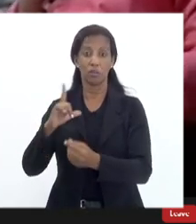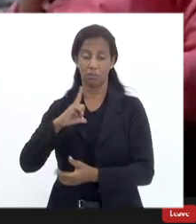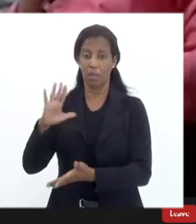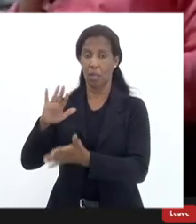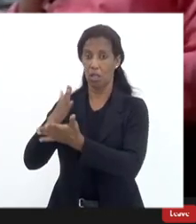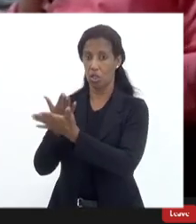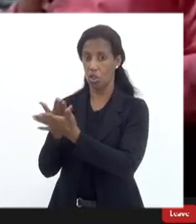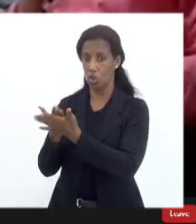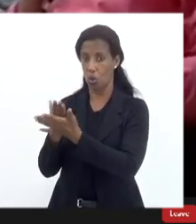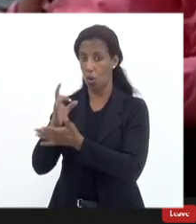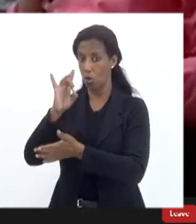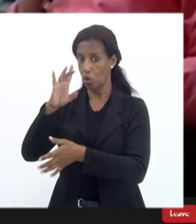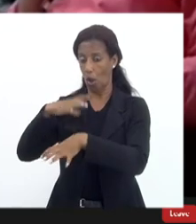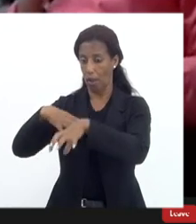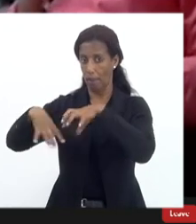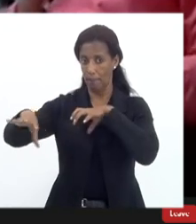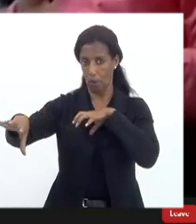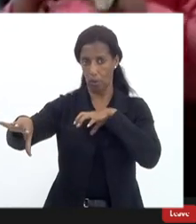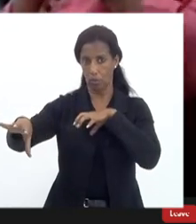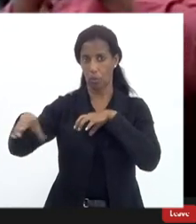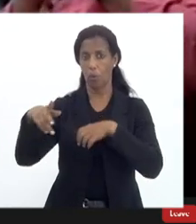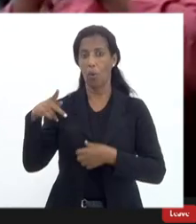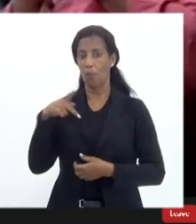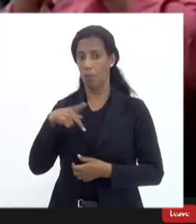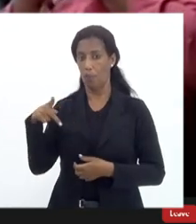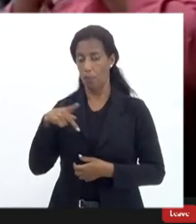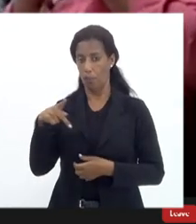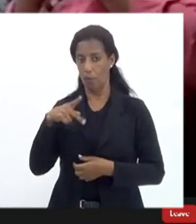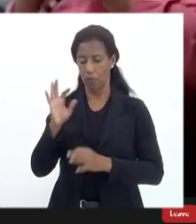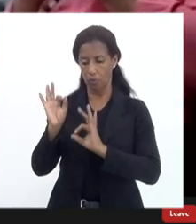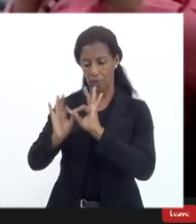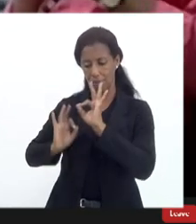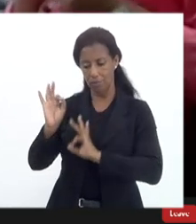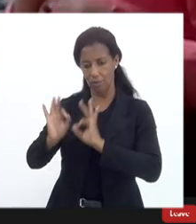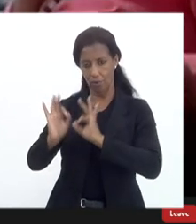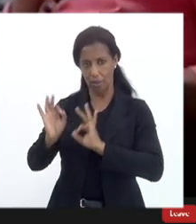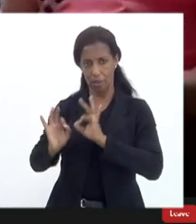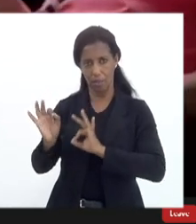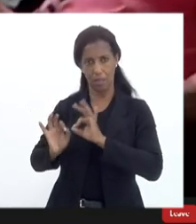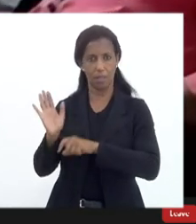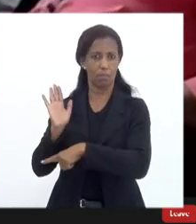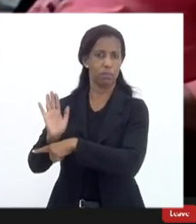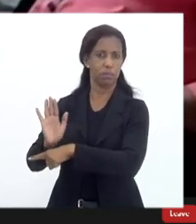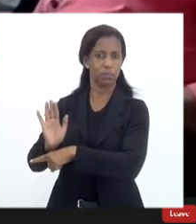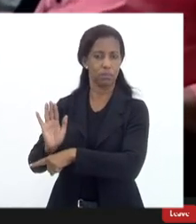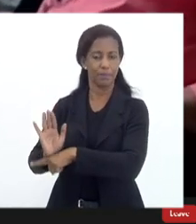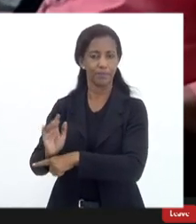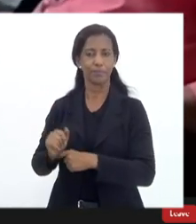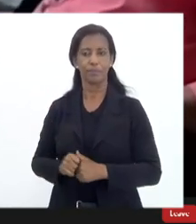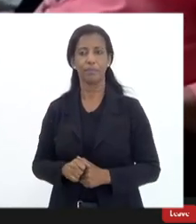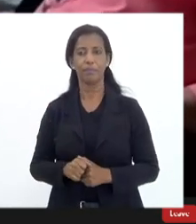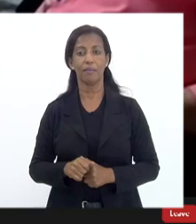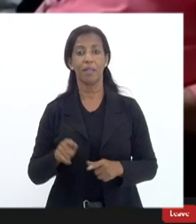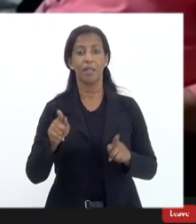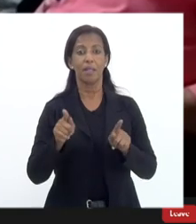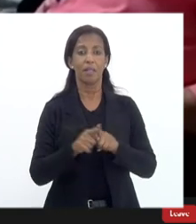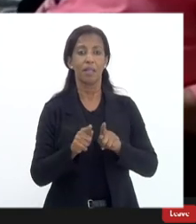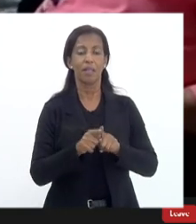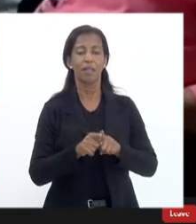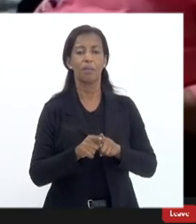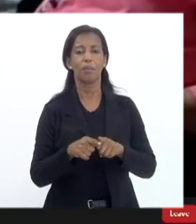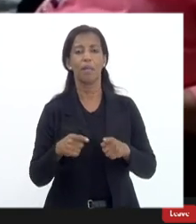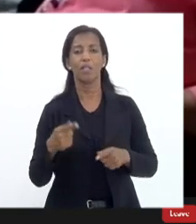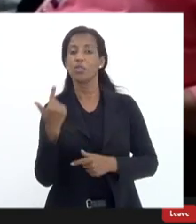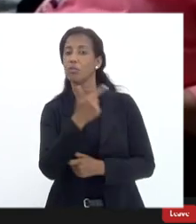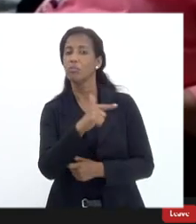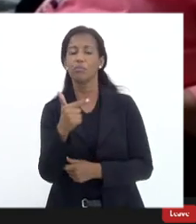que tem aula só remotamente, o professor ele se organiza para atender, E a sugestão, no caso de